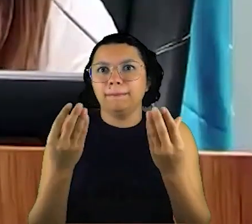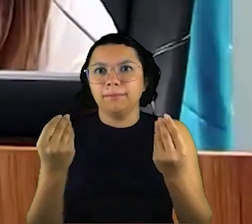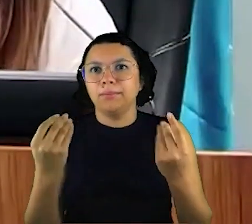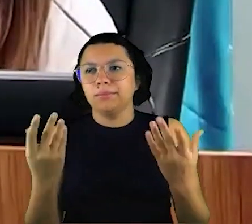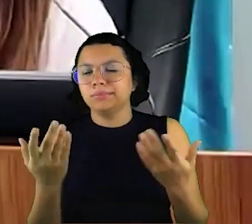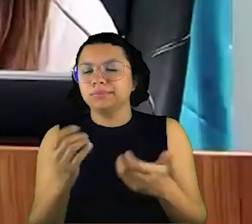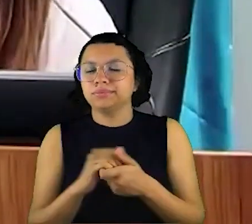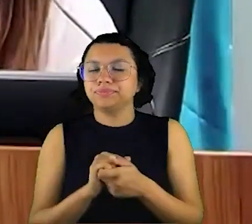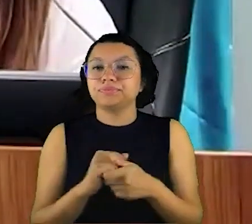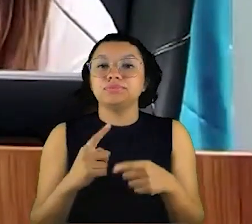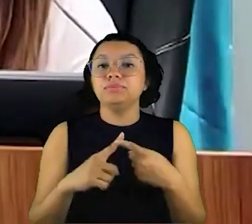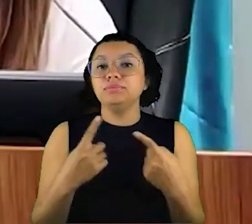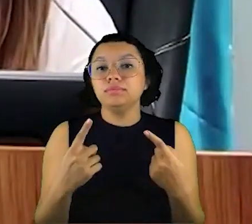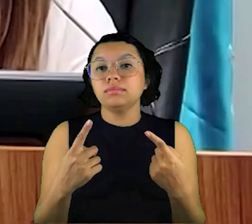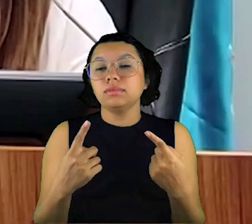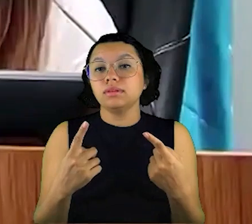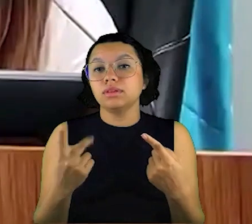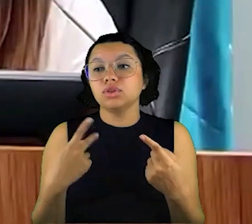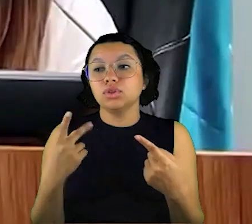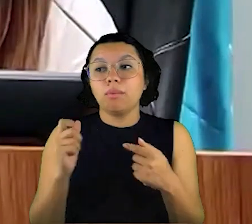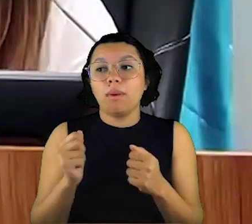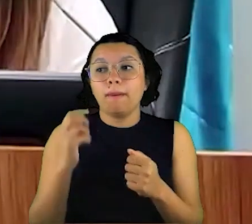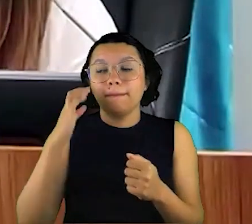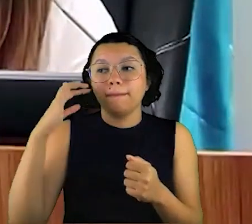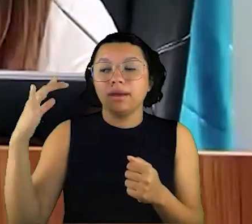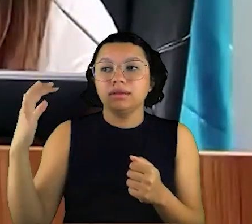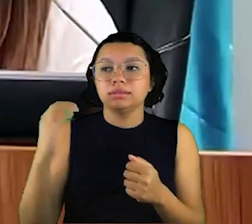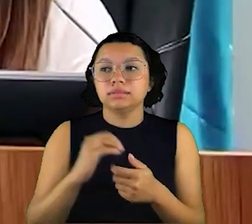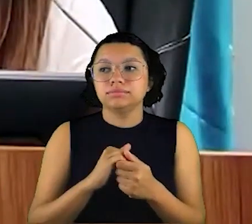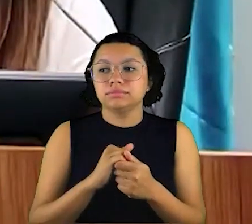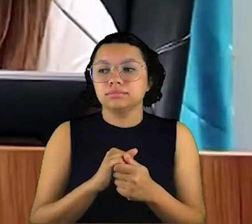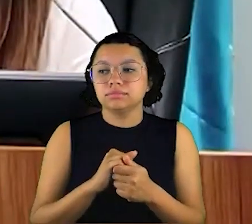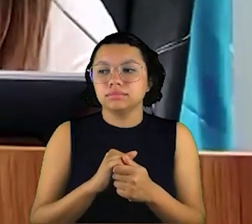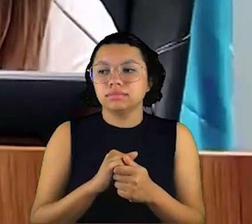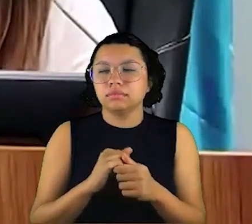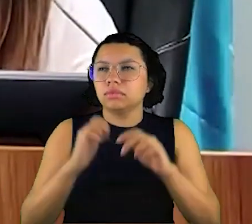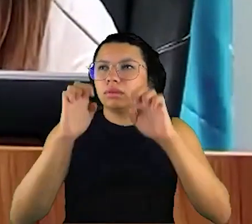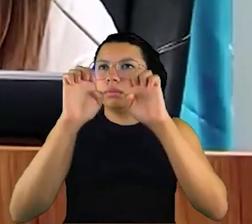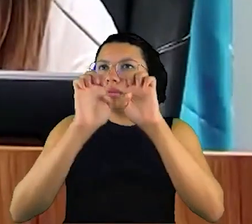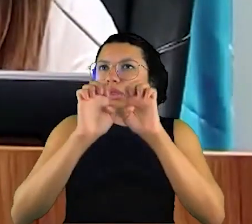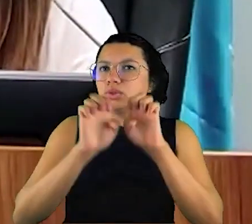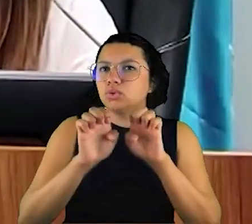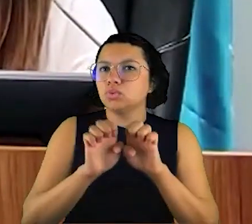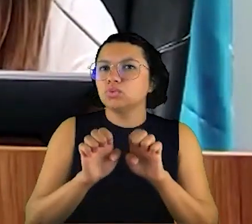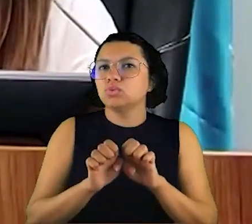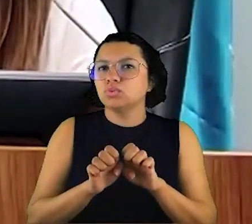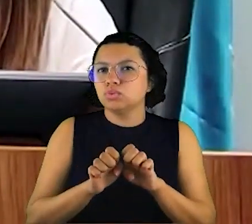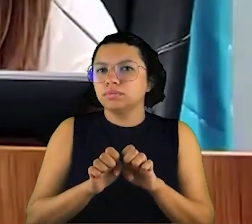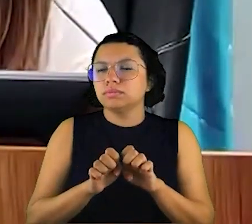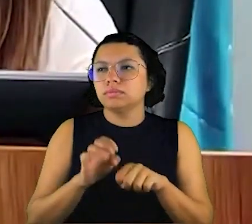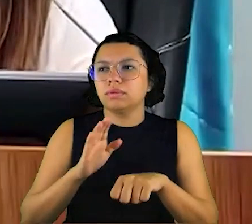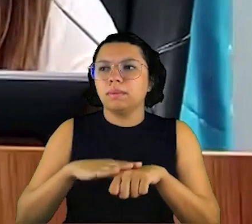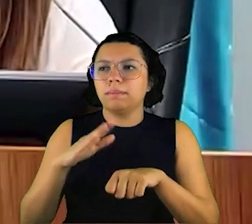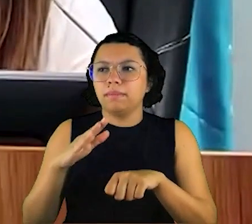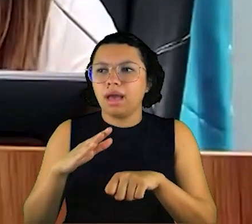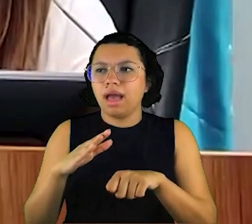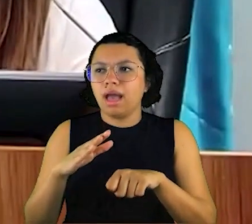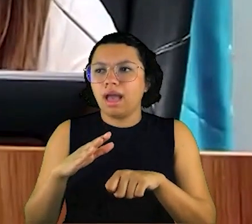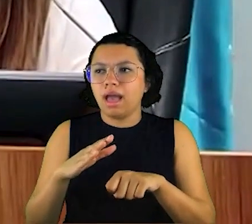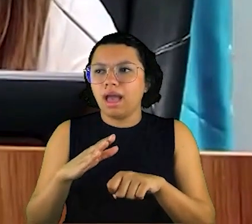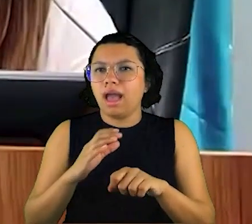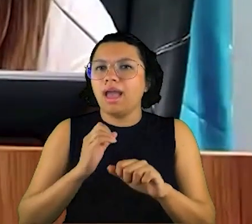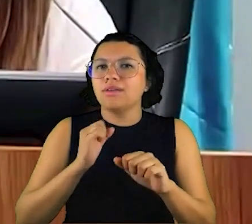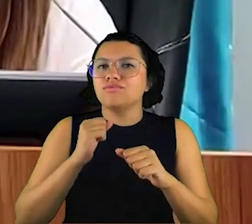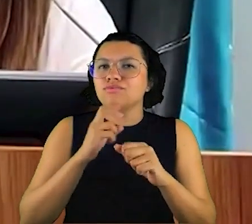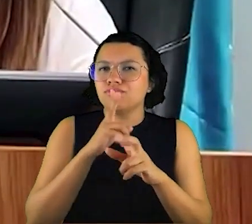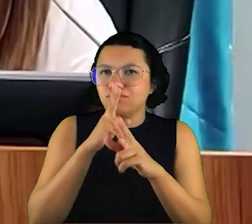para isso, talvez nós pudéssemos pensar numa estrutura mais